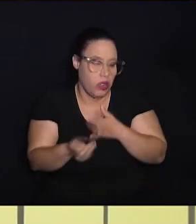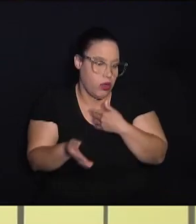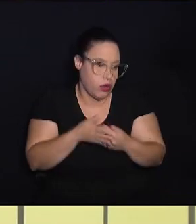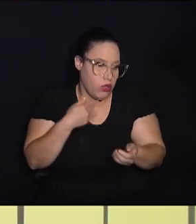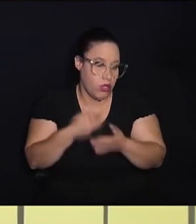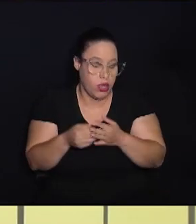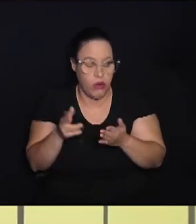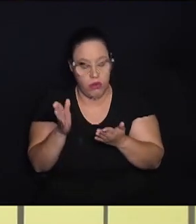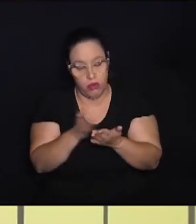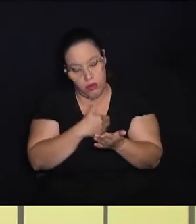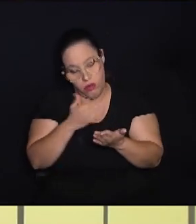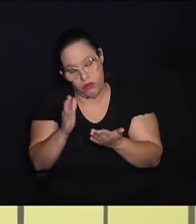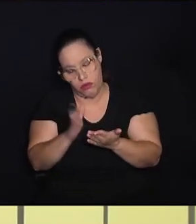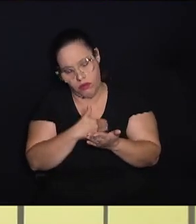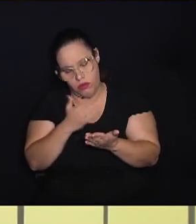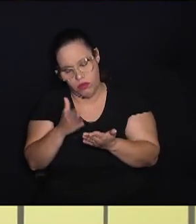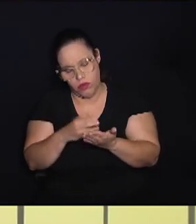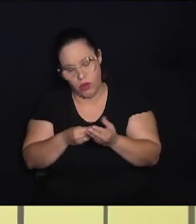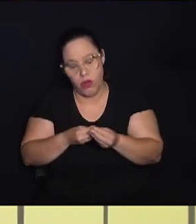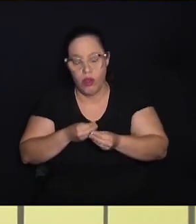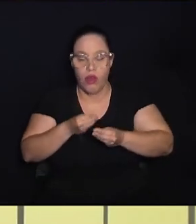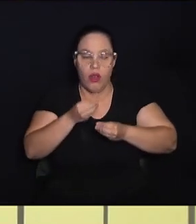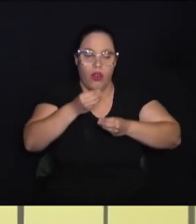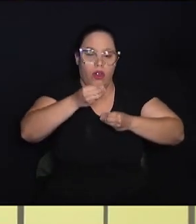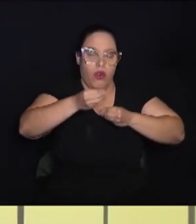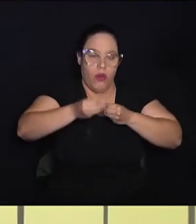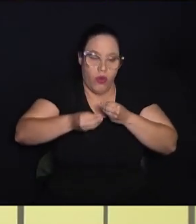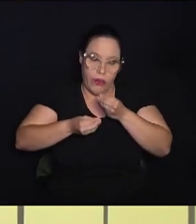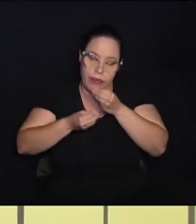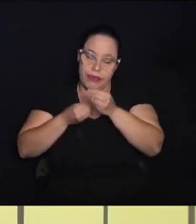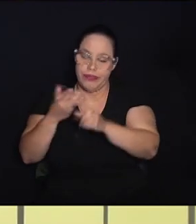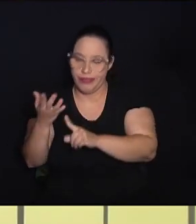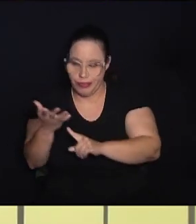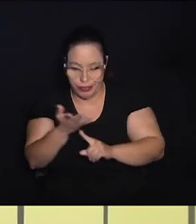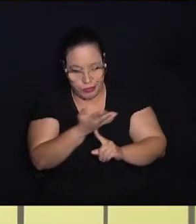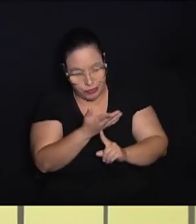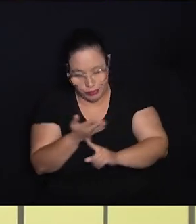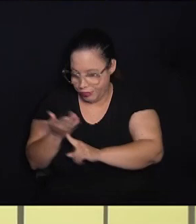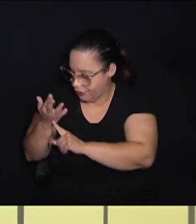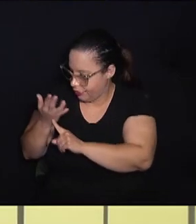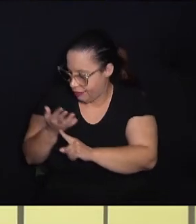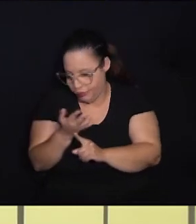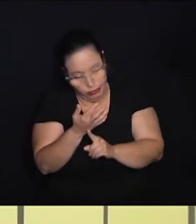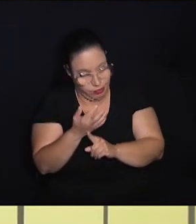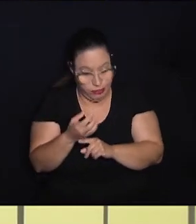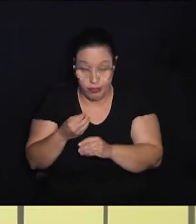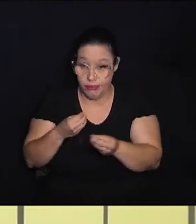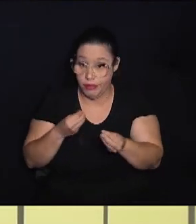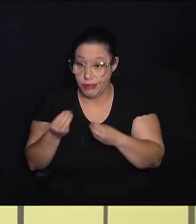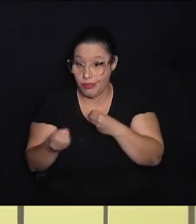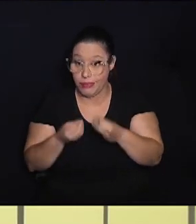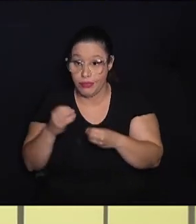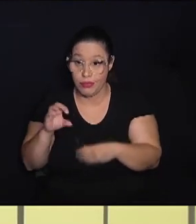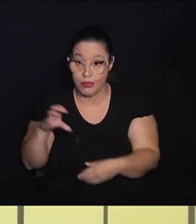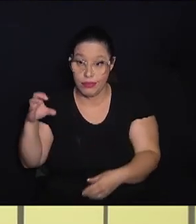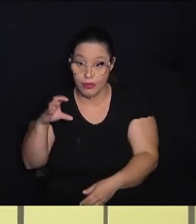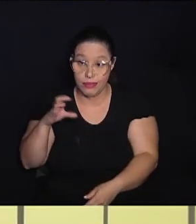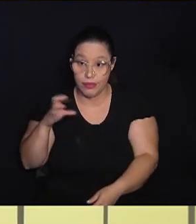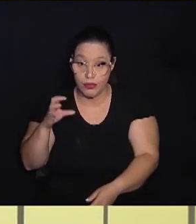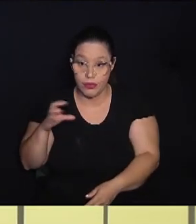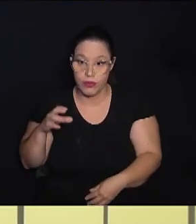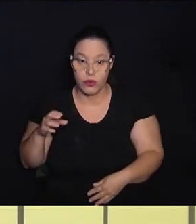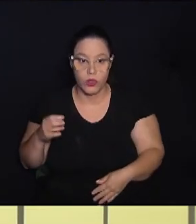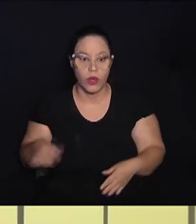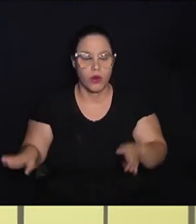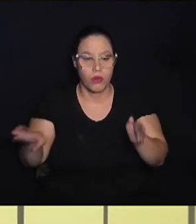justamente mostrar qual é o processo do do do da divulgação Científica do do dos mecanismos que a ciência usa para chegar